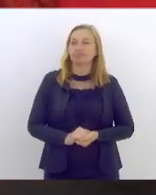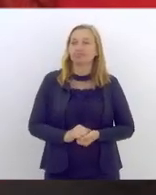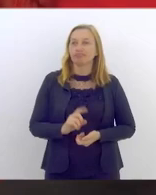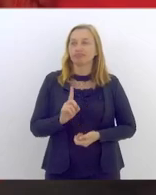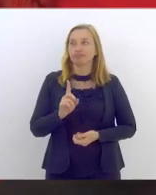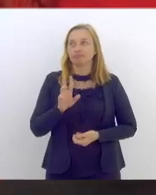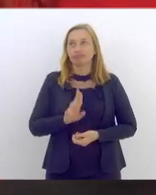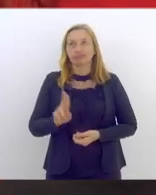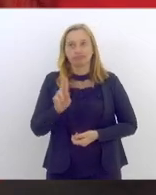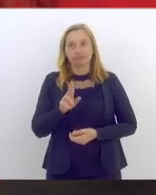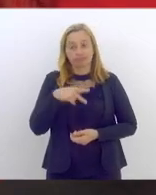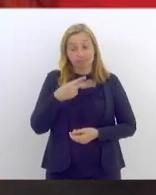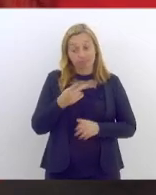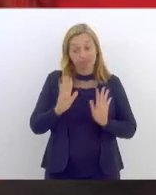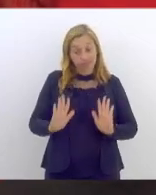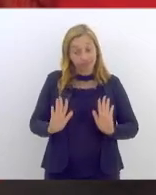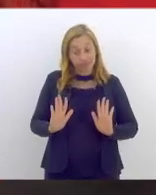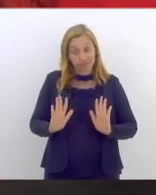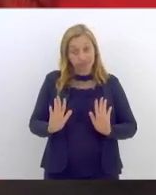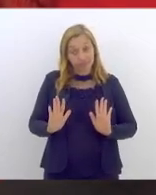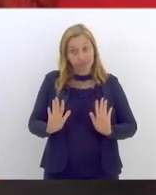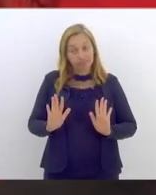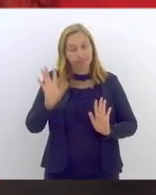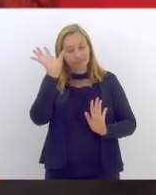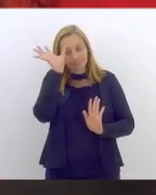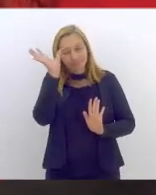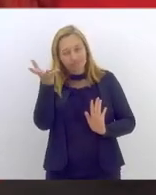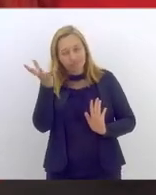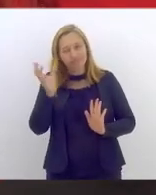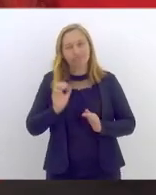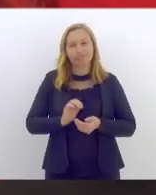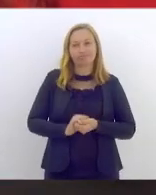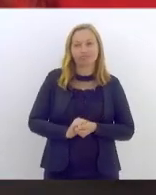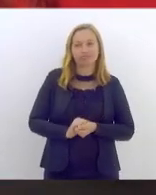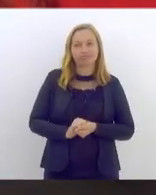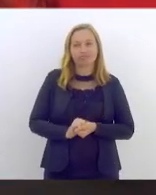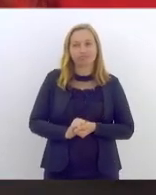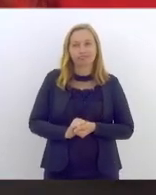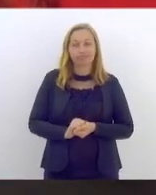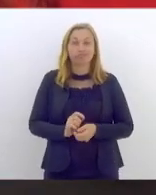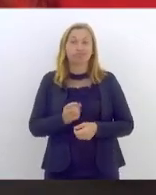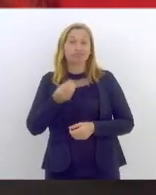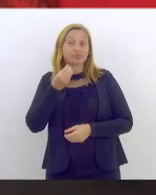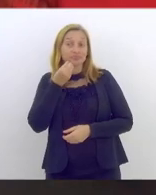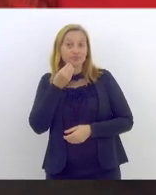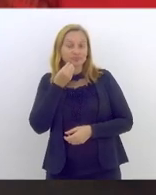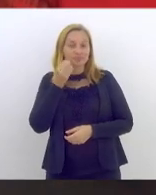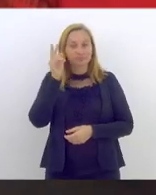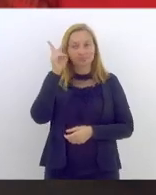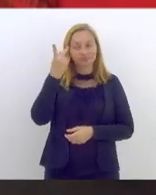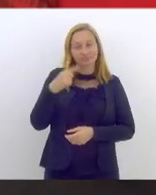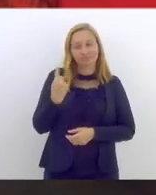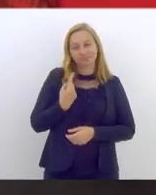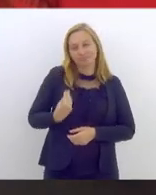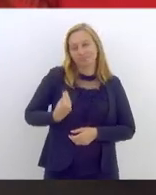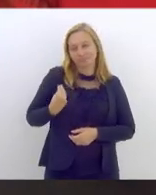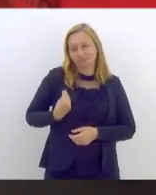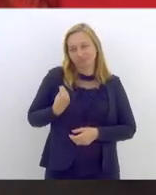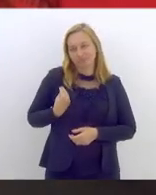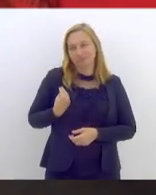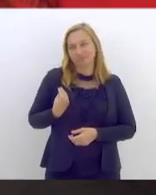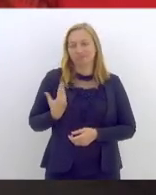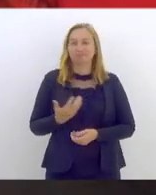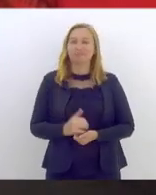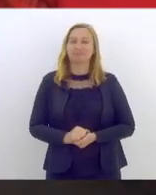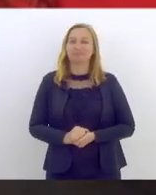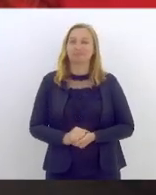uso da palavra Mas resolvi atento a oportunidade histórica que vivemos né Nós talvez estejamos